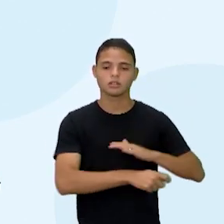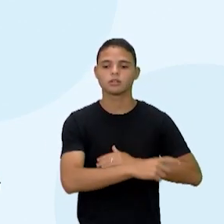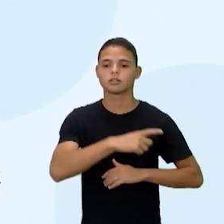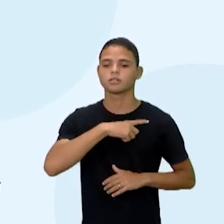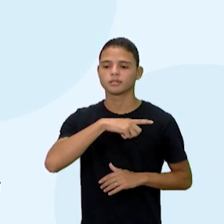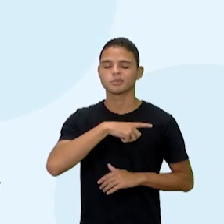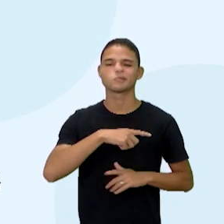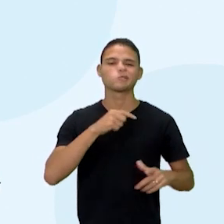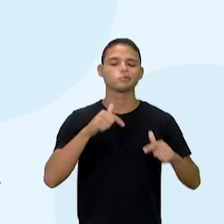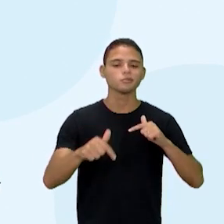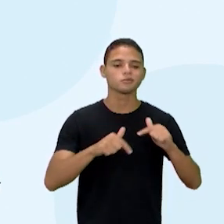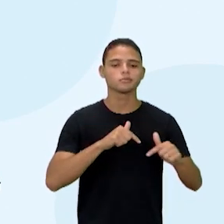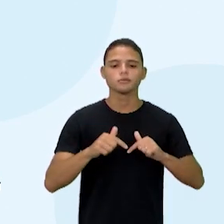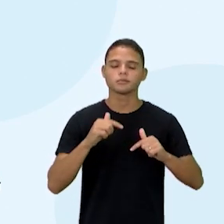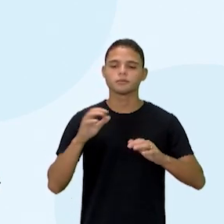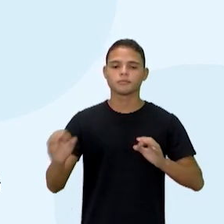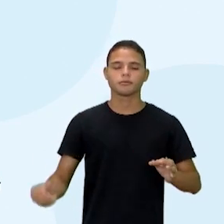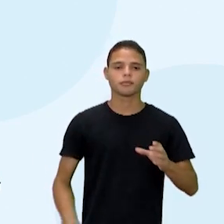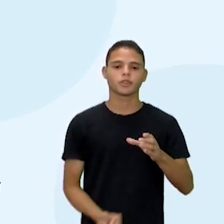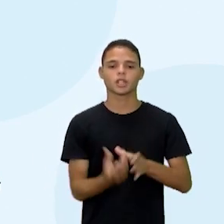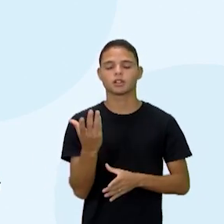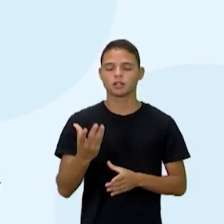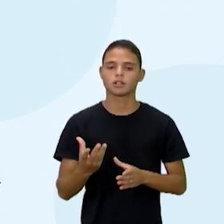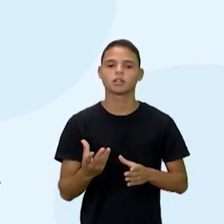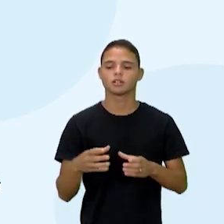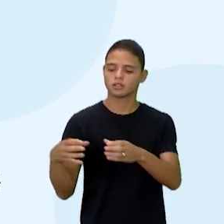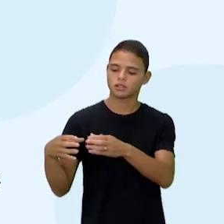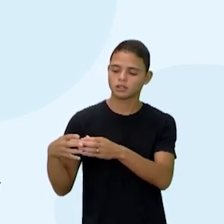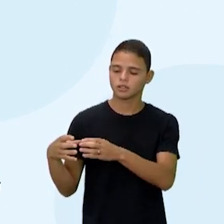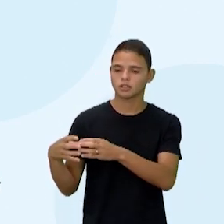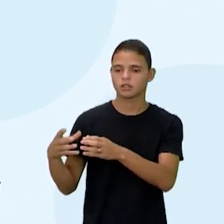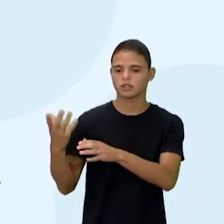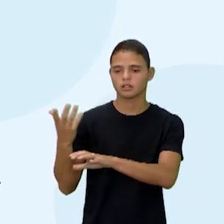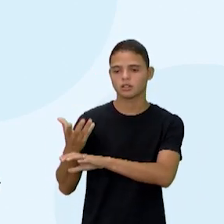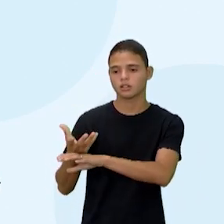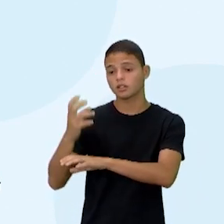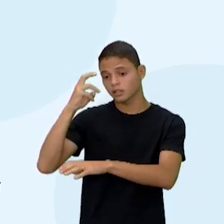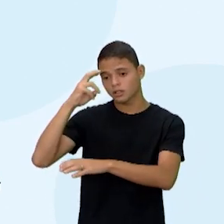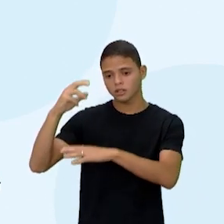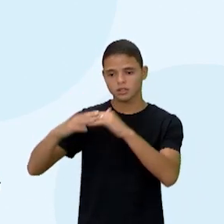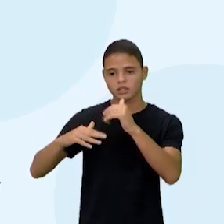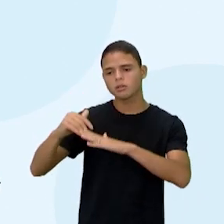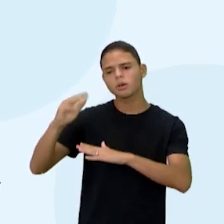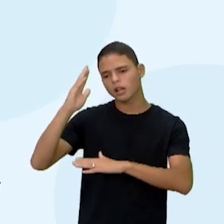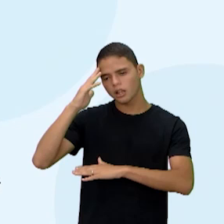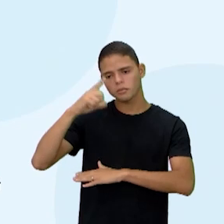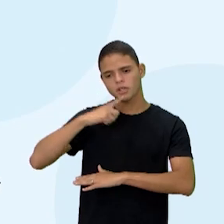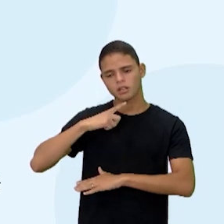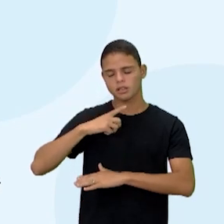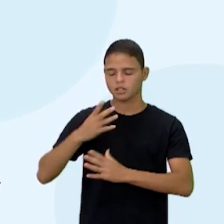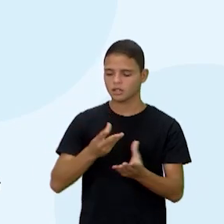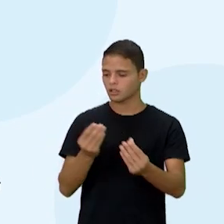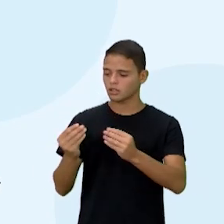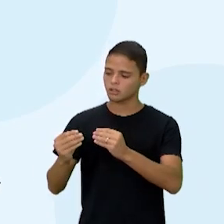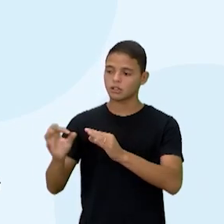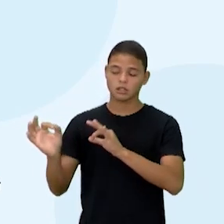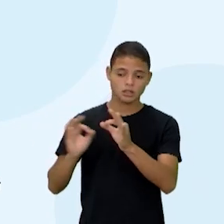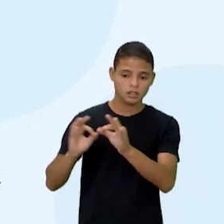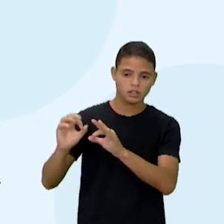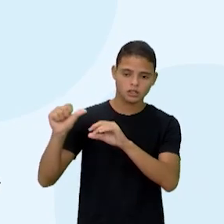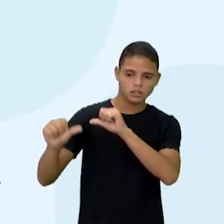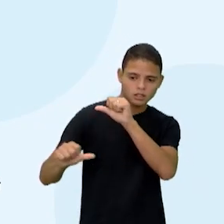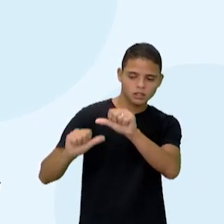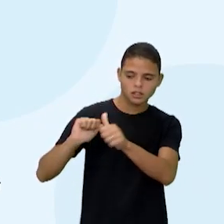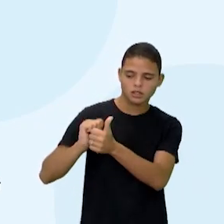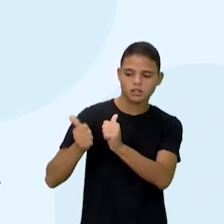trabalho desenvolvido na área da superdotação, mas a gente sabe que ainda há muito a ser feito, a gente ainda está engatinhando. Então,